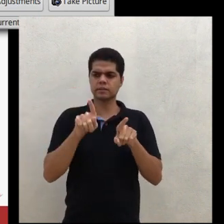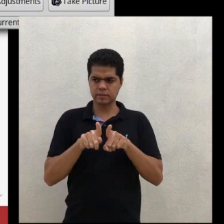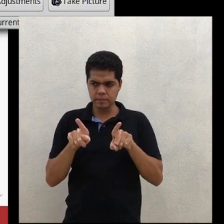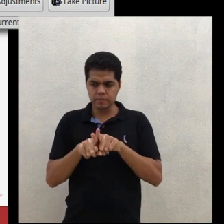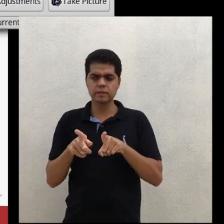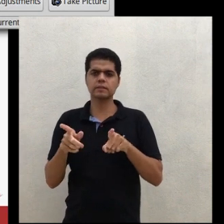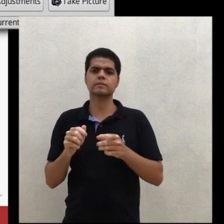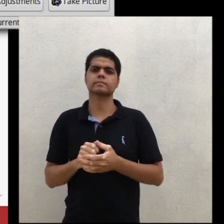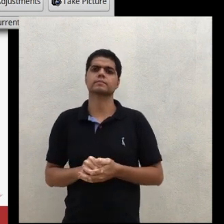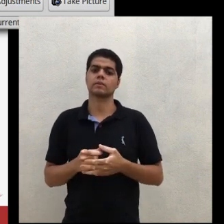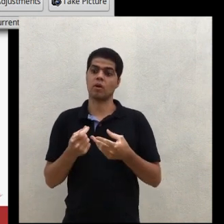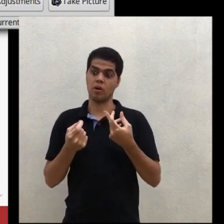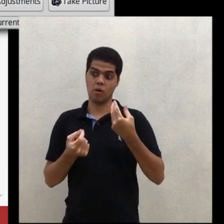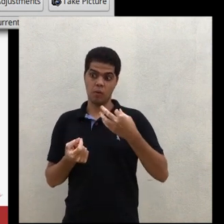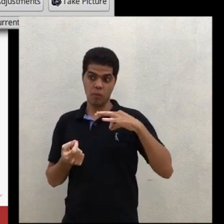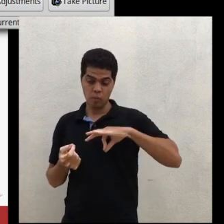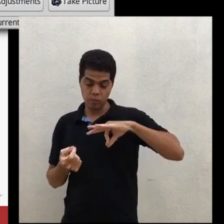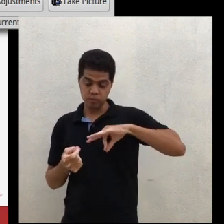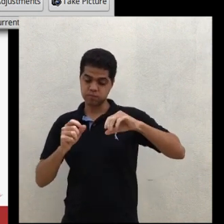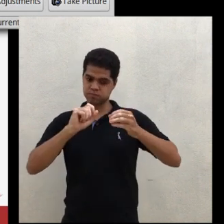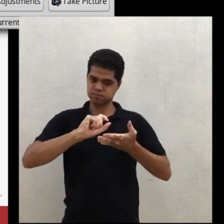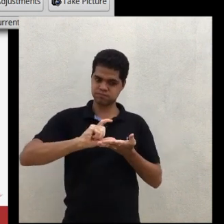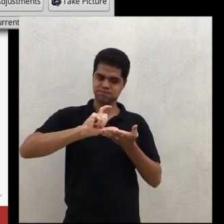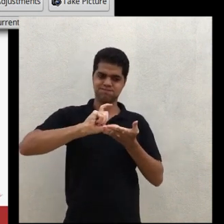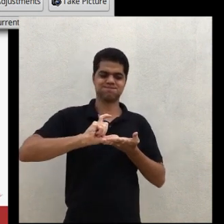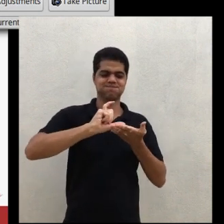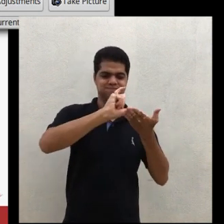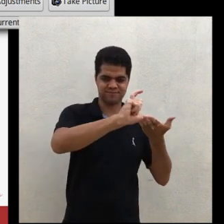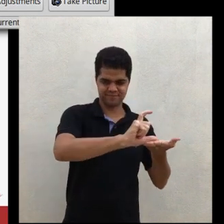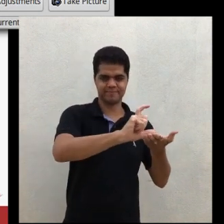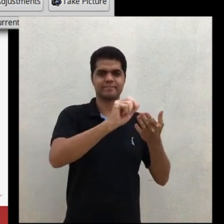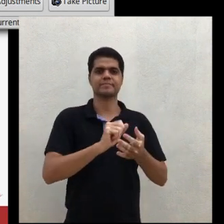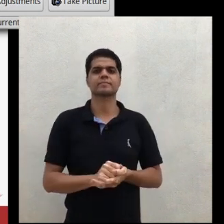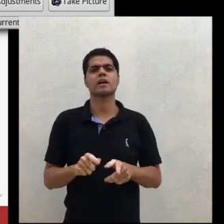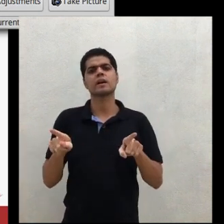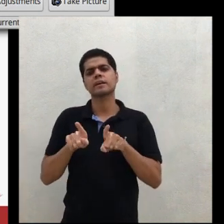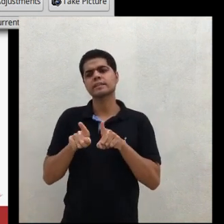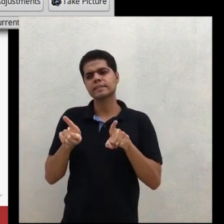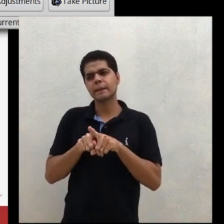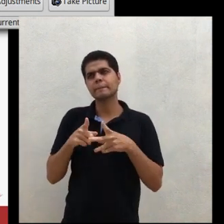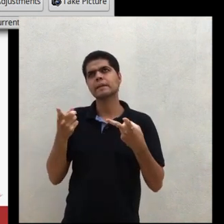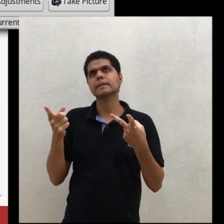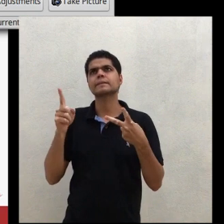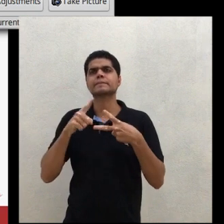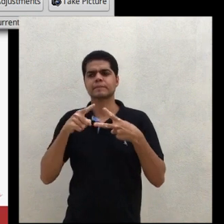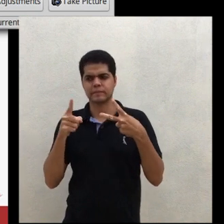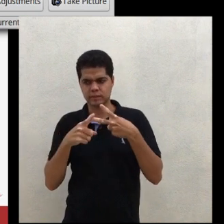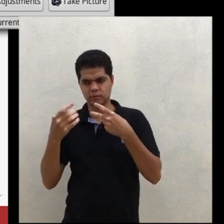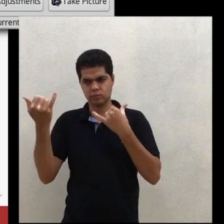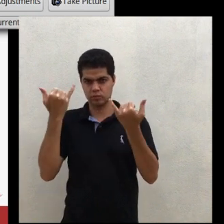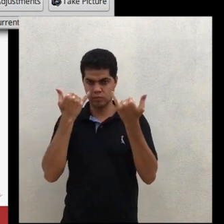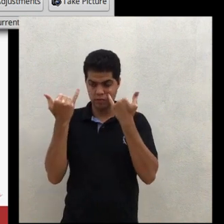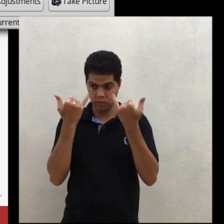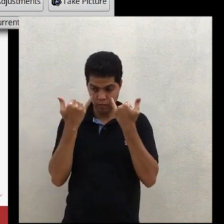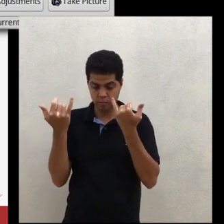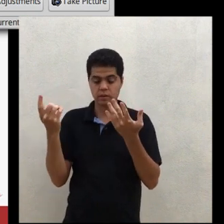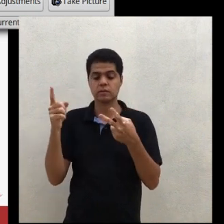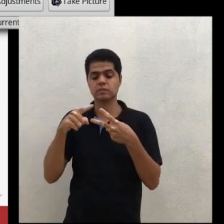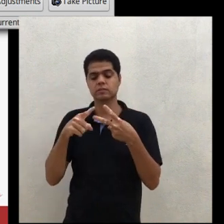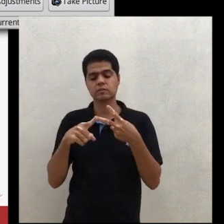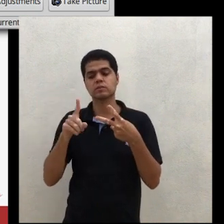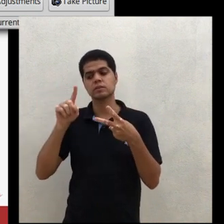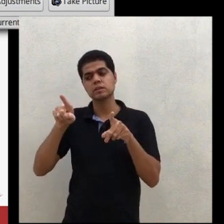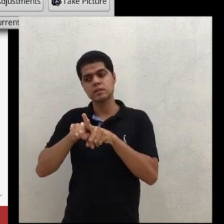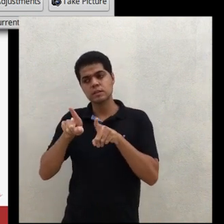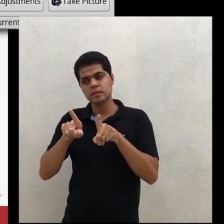gratificação considerando essas duas informações, e a gratificação vai ser um valor entre 0 e R$1.000. É